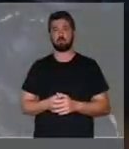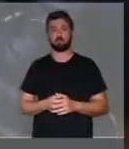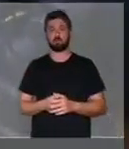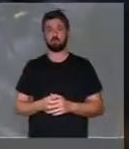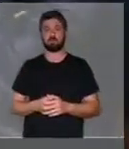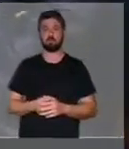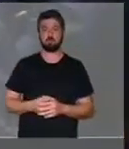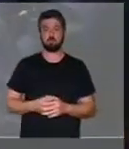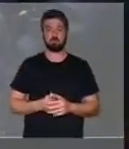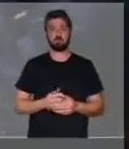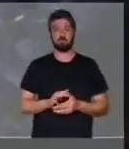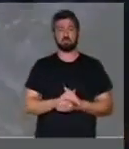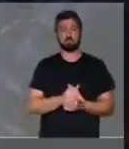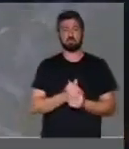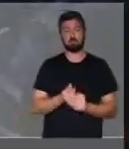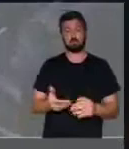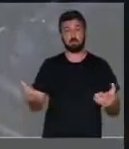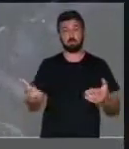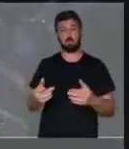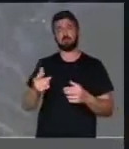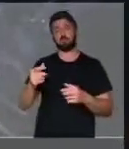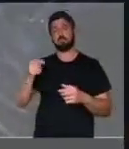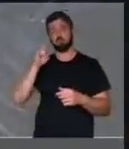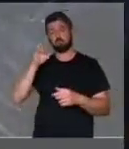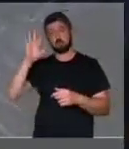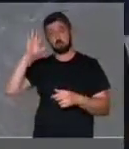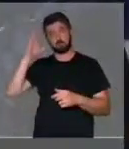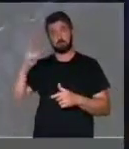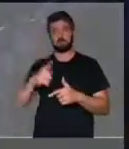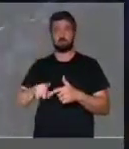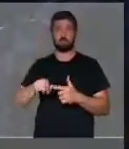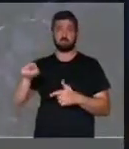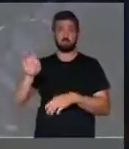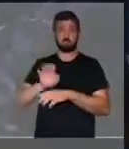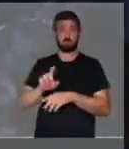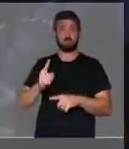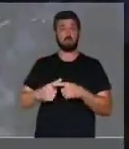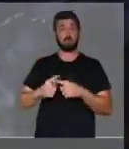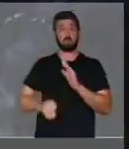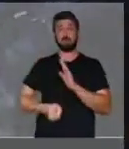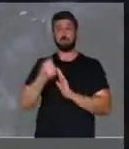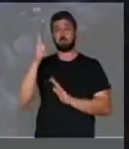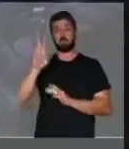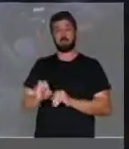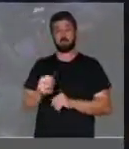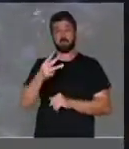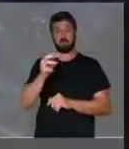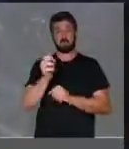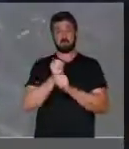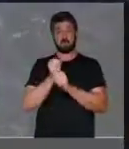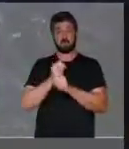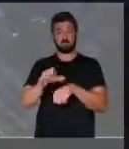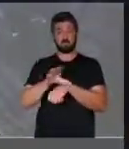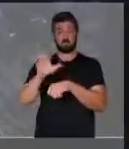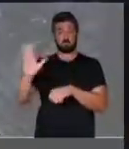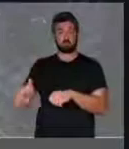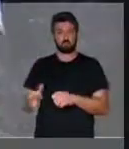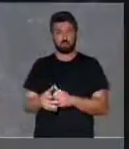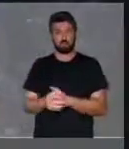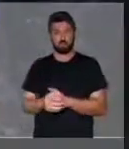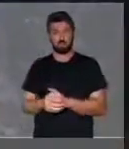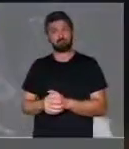da situação que nós temos no nosso Estado. Aliás, pela primeira vez nesses 30 anos de Constituição,